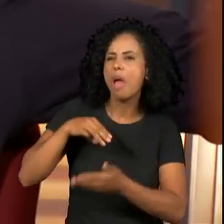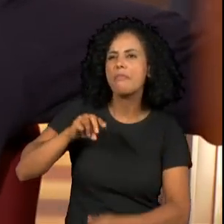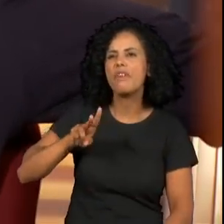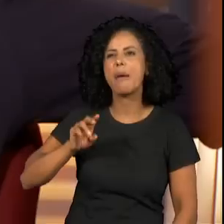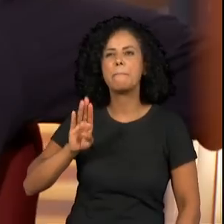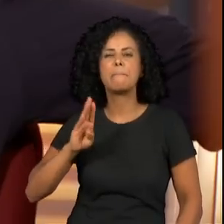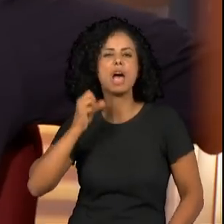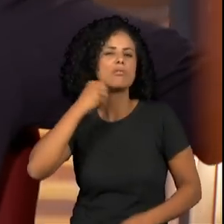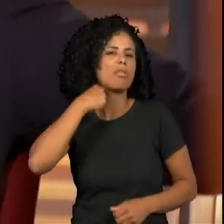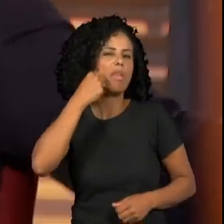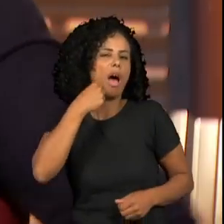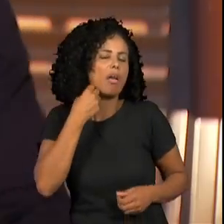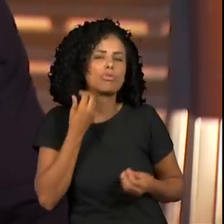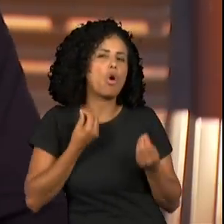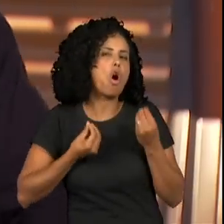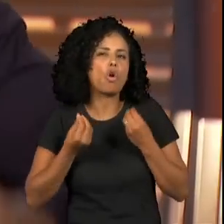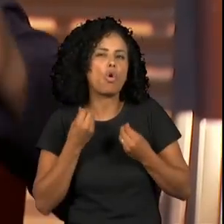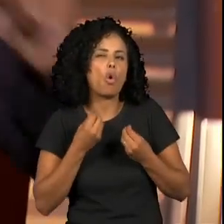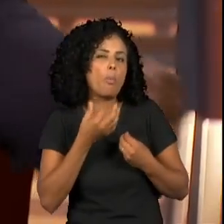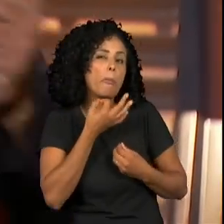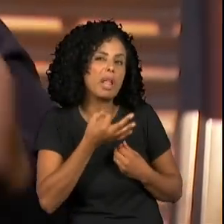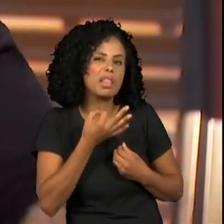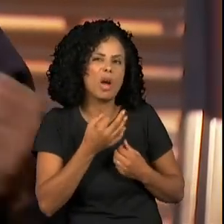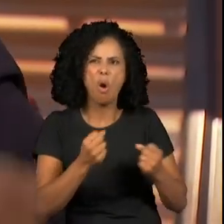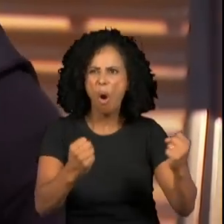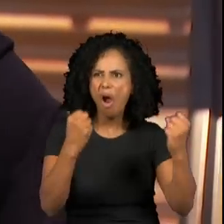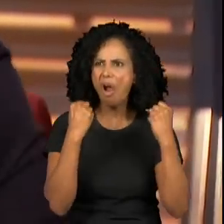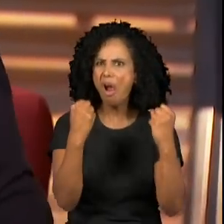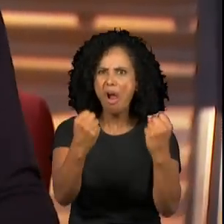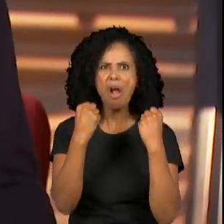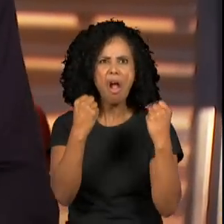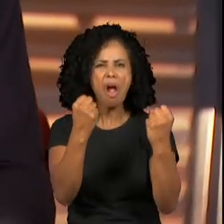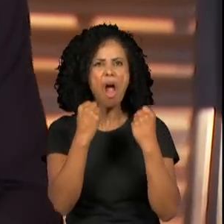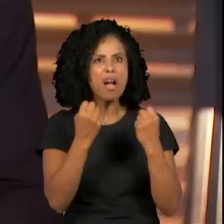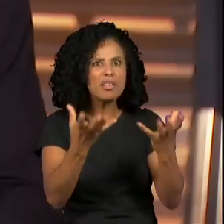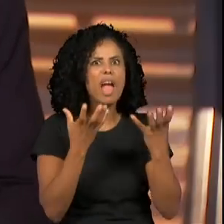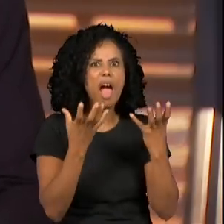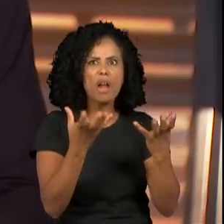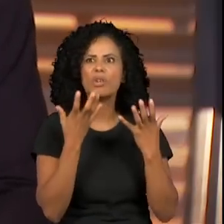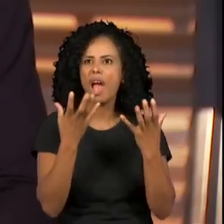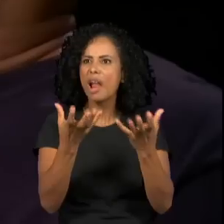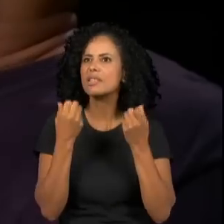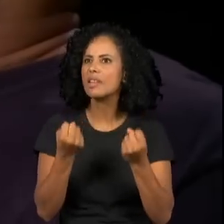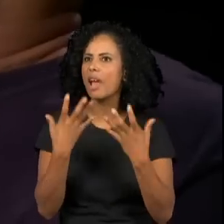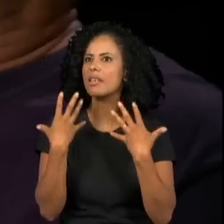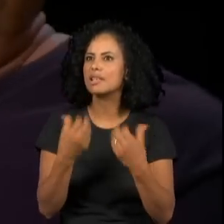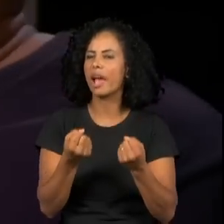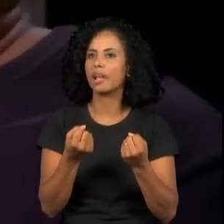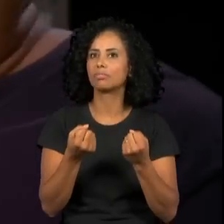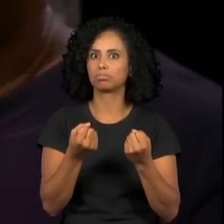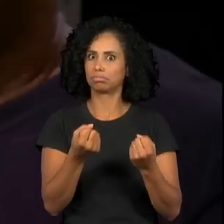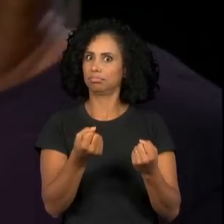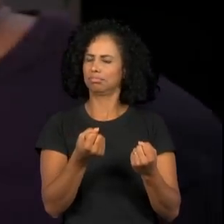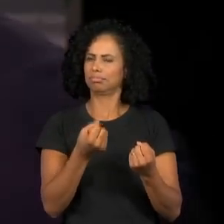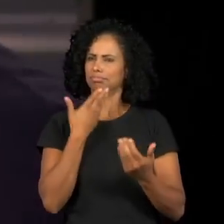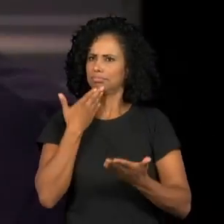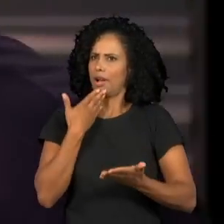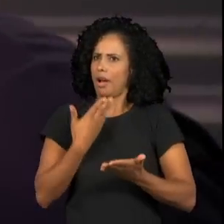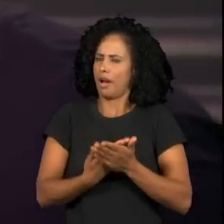senador. Porra, galera. Olha aí. O Diogo começou a gritar. Celso veio para cima. Pô,